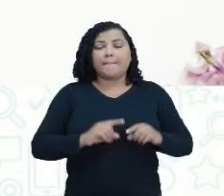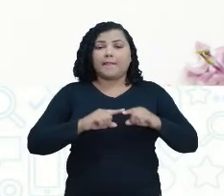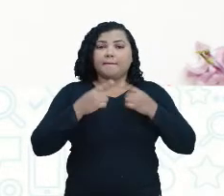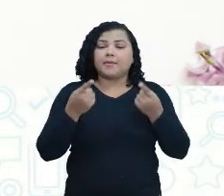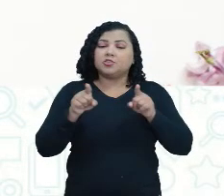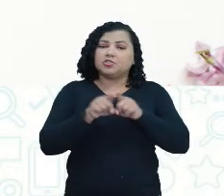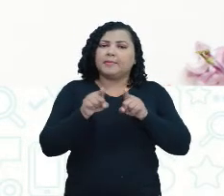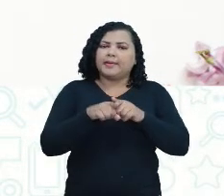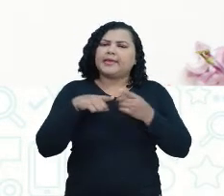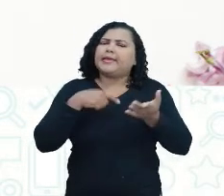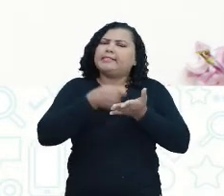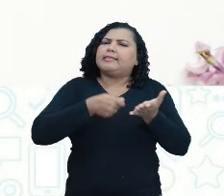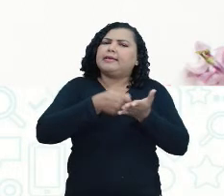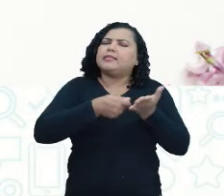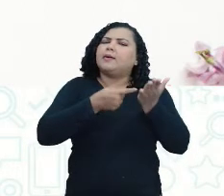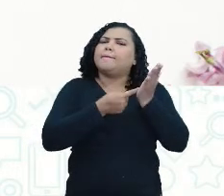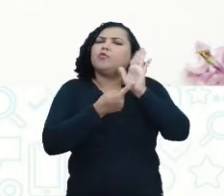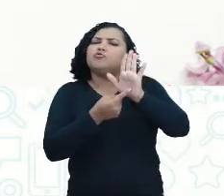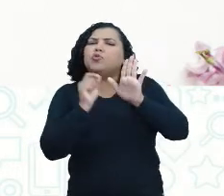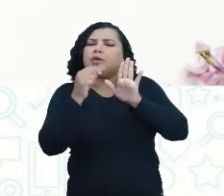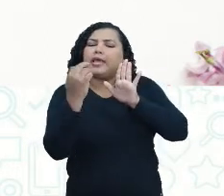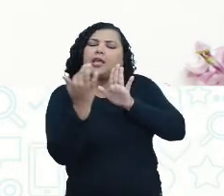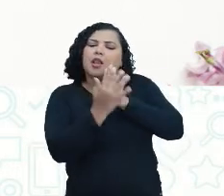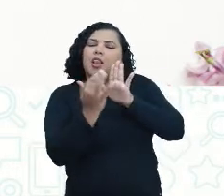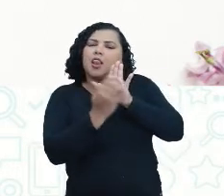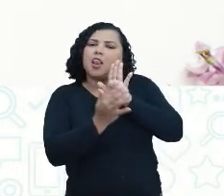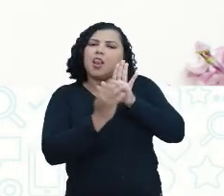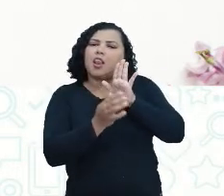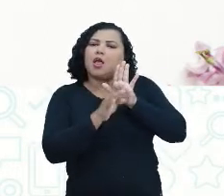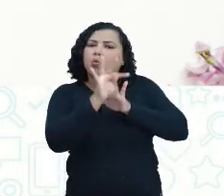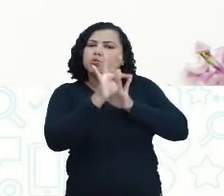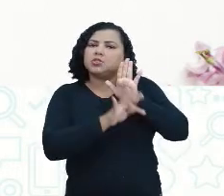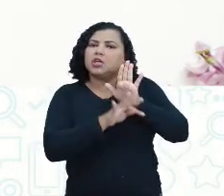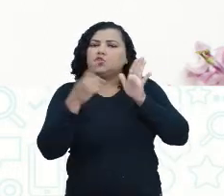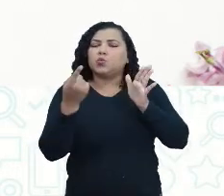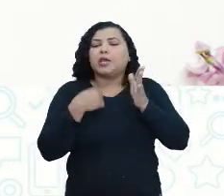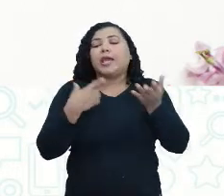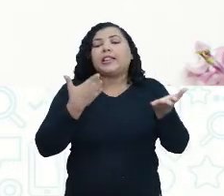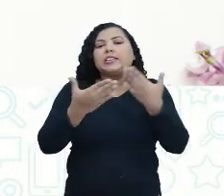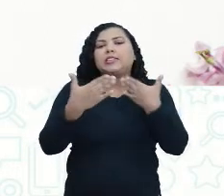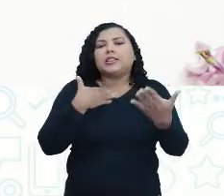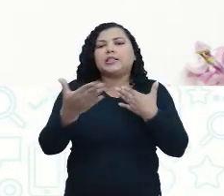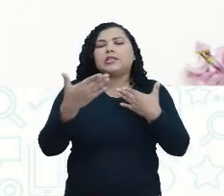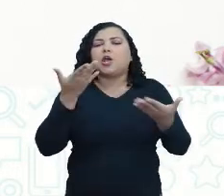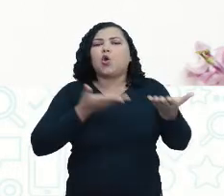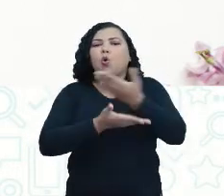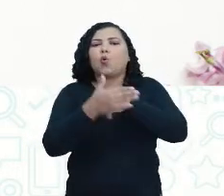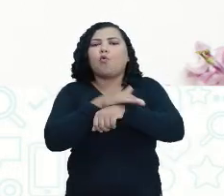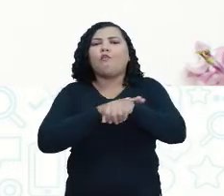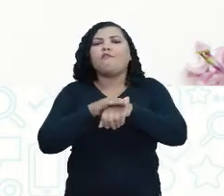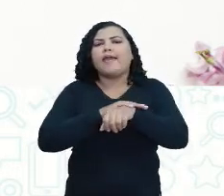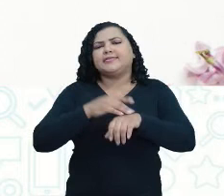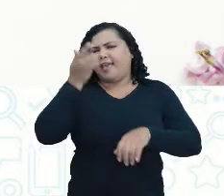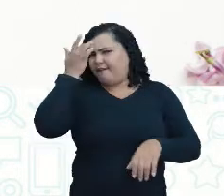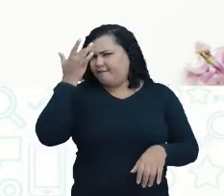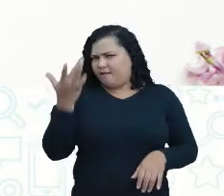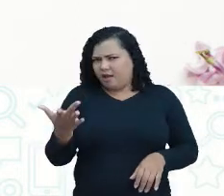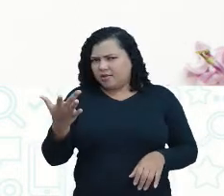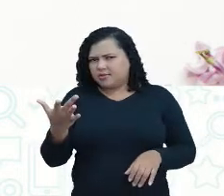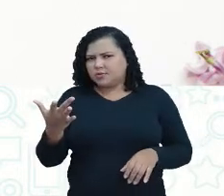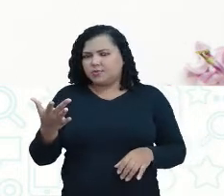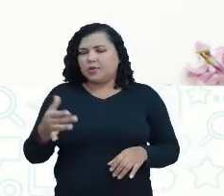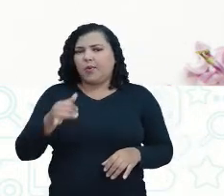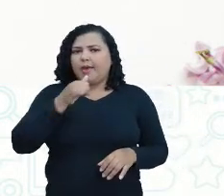mas que vai tentar reproduzir no texto marcas da fala, marcas do diálogo. E isso é fácil, gente. A